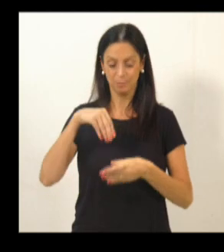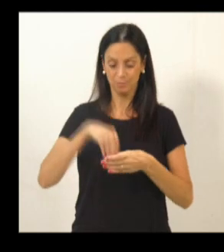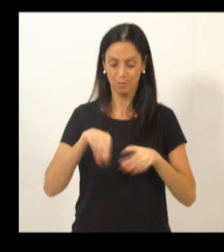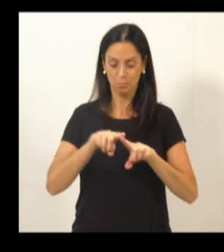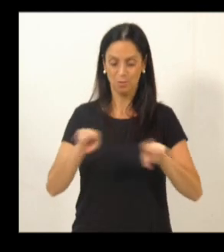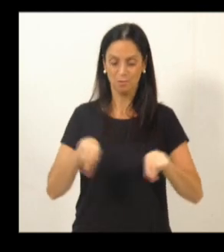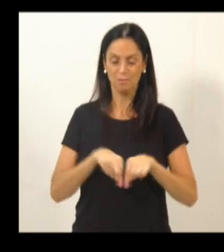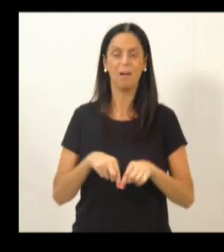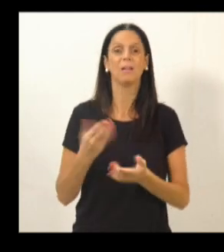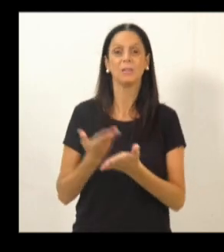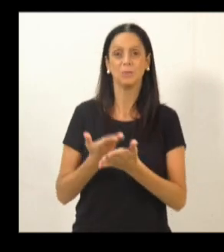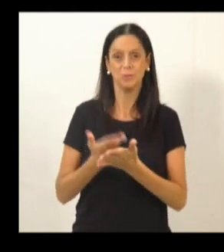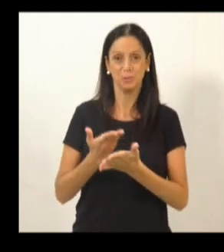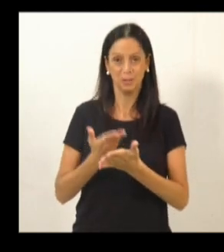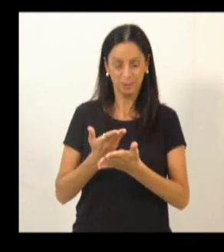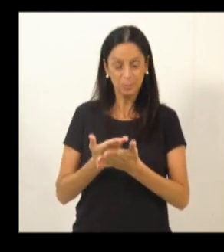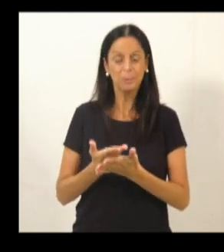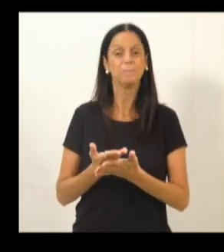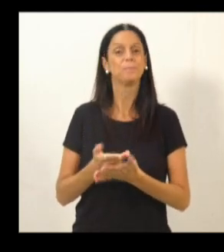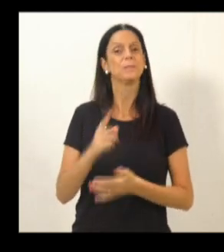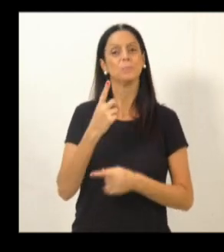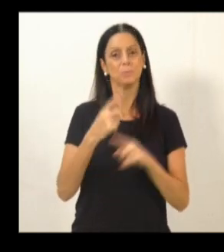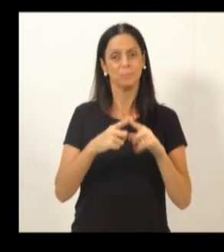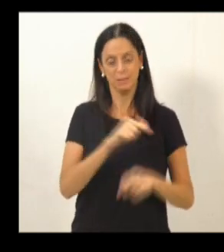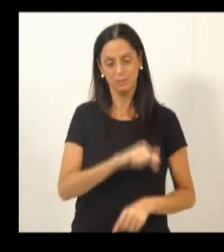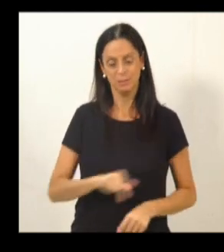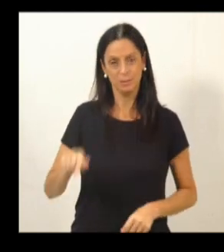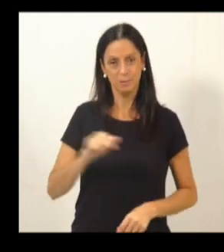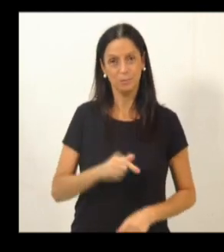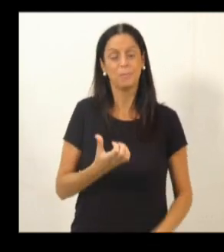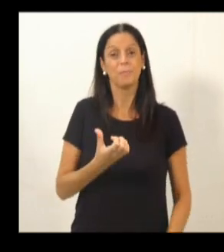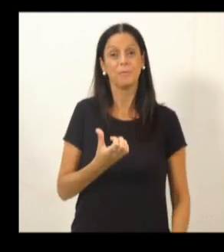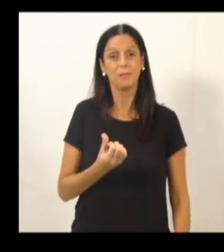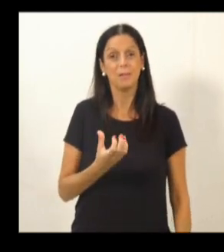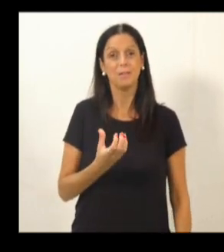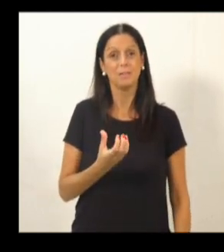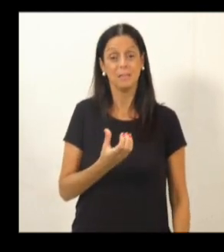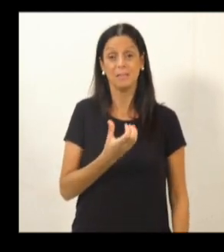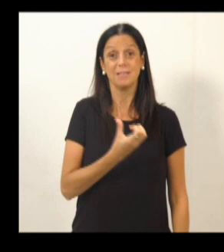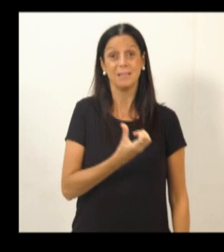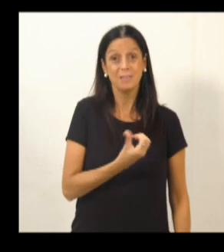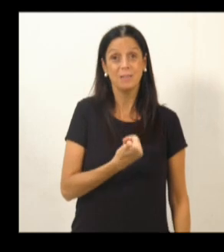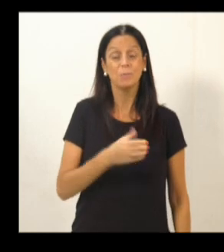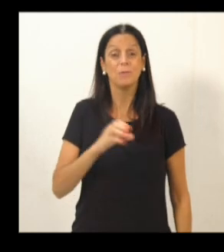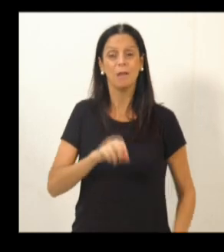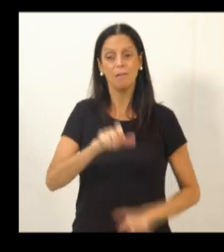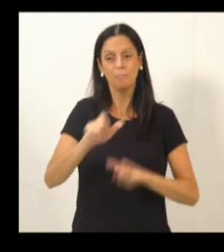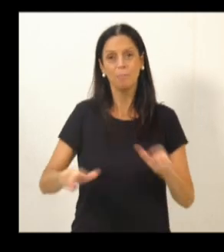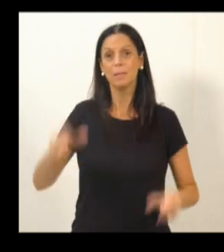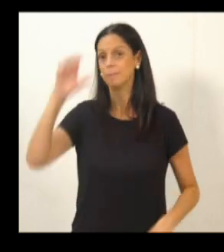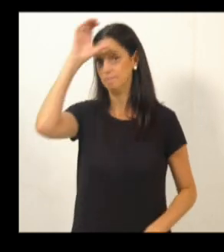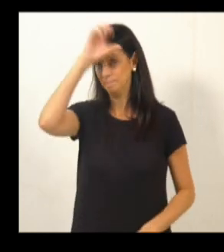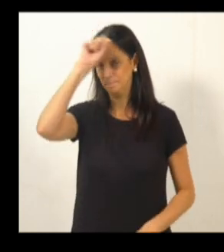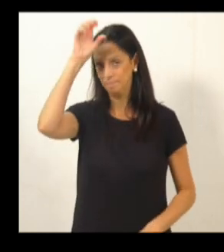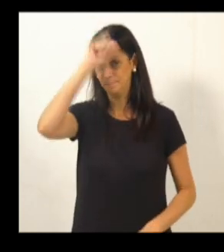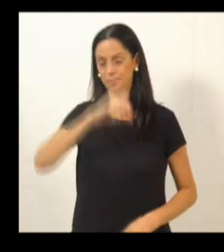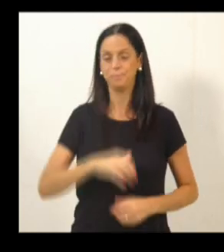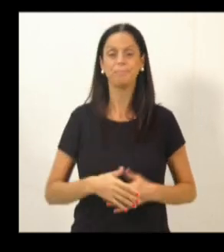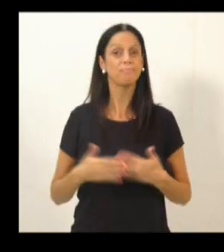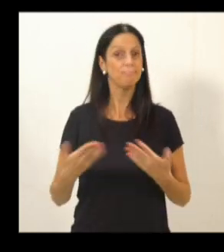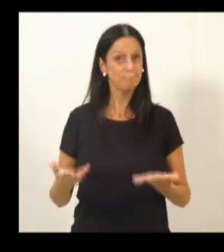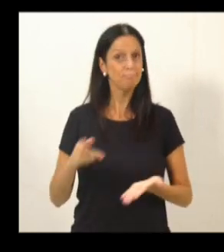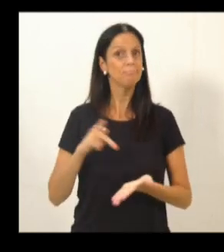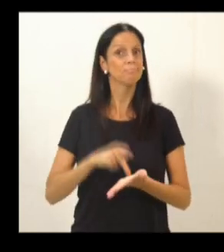hoje, semanalmente, 610 aprendizes. Então, realmente, para